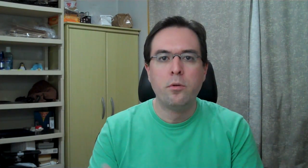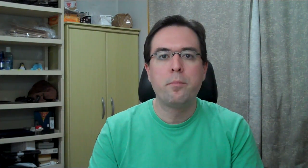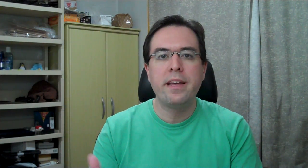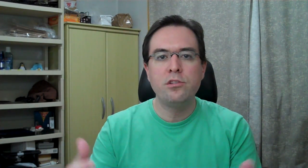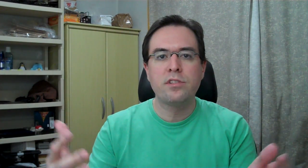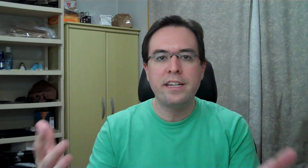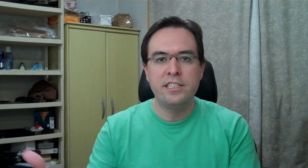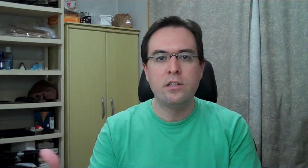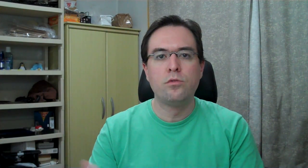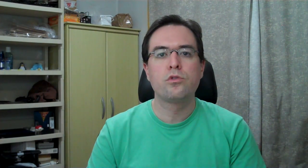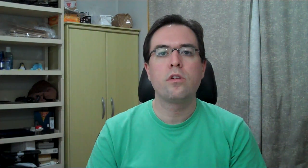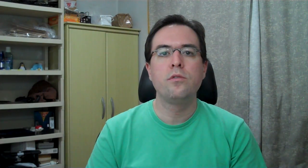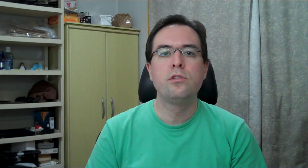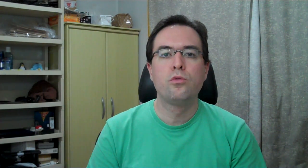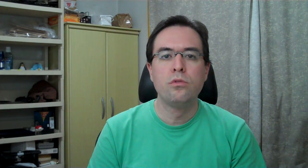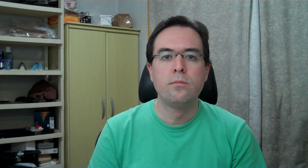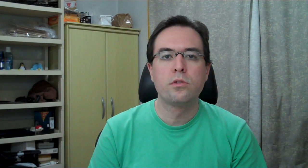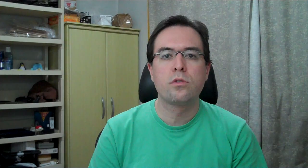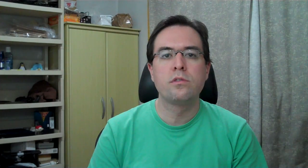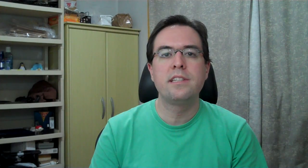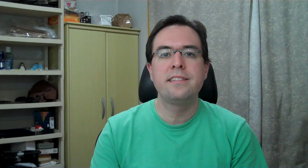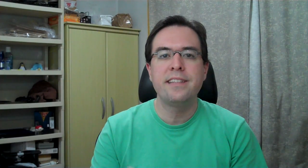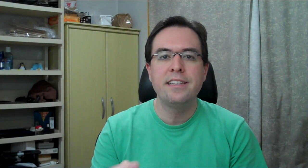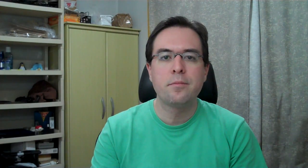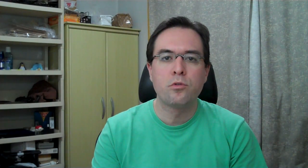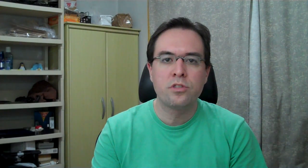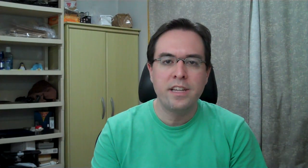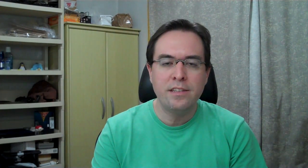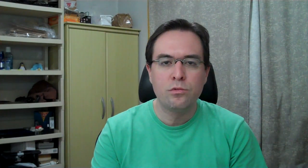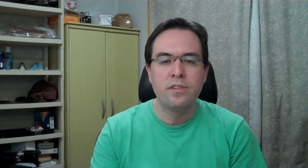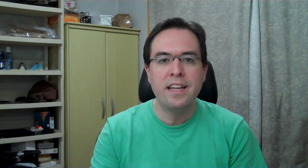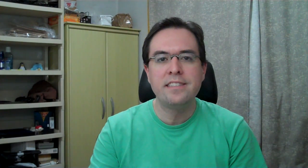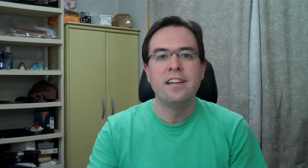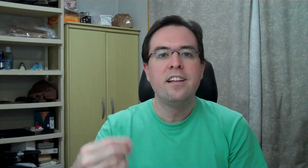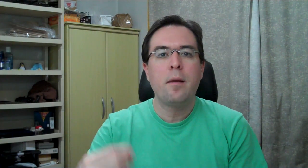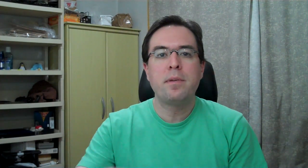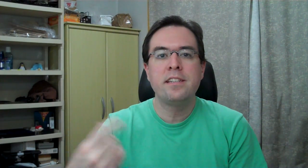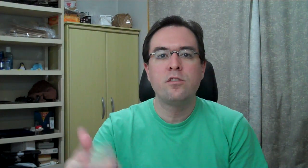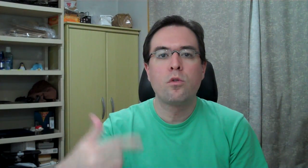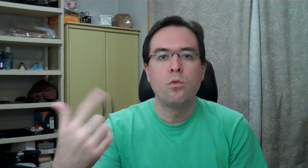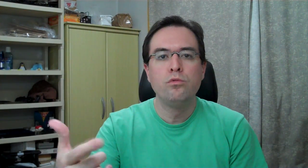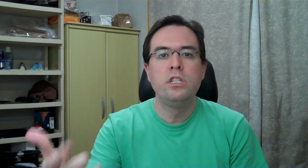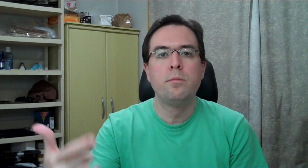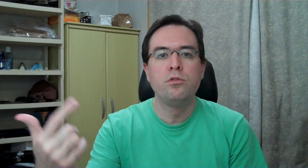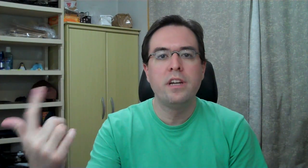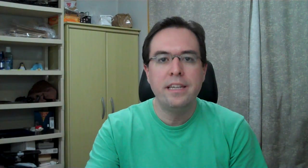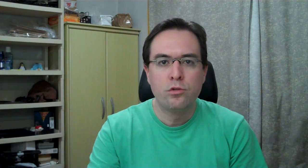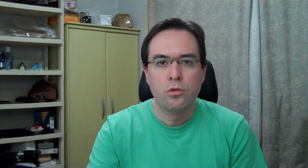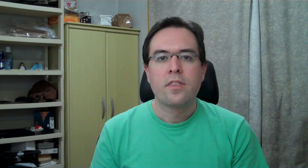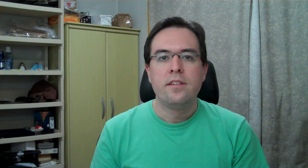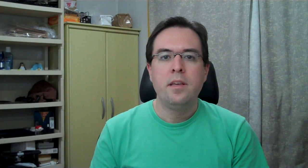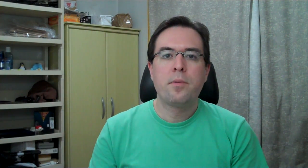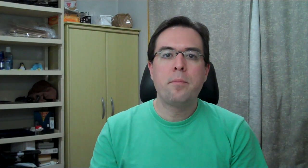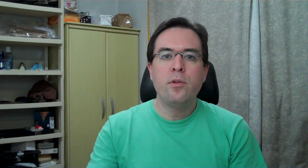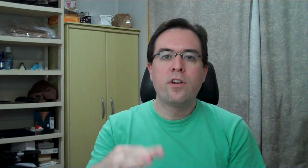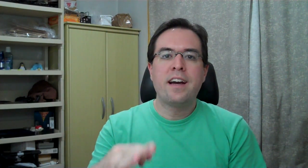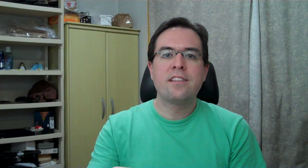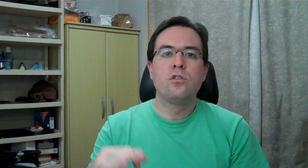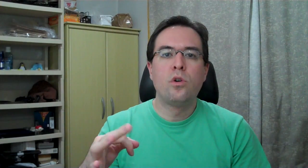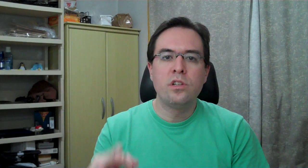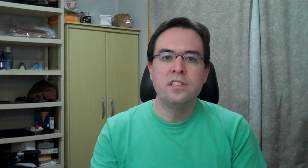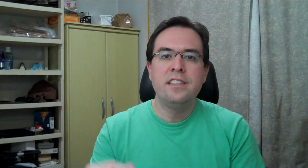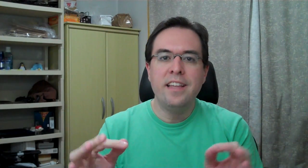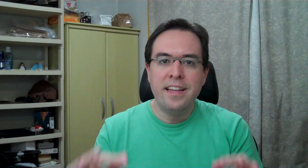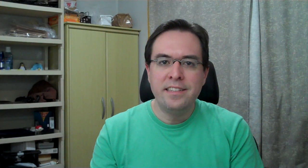desse tipo, prédios caixão, só que um estudo mostrou que 60% deles apresentam algum tipo de risco. E para